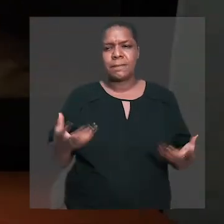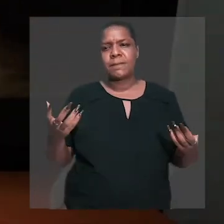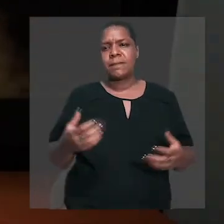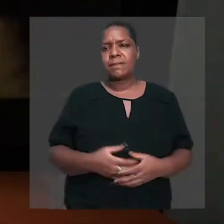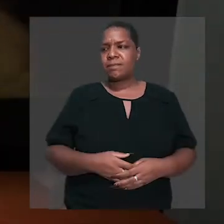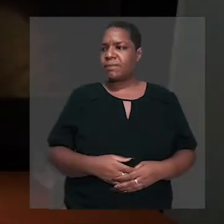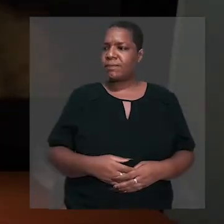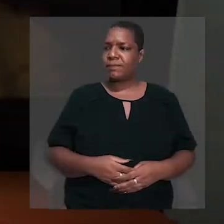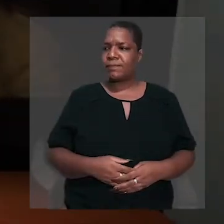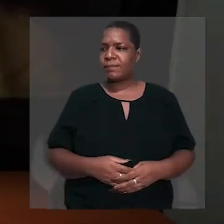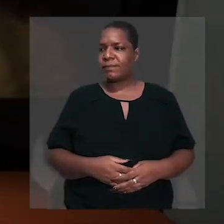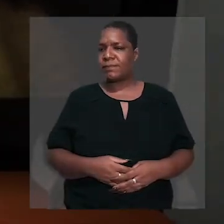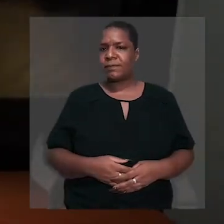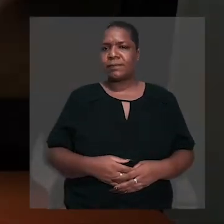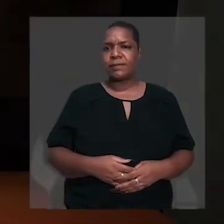Tipo...